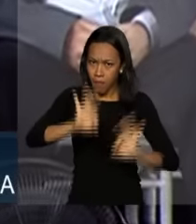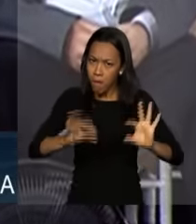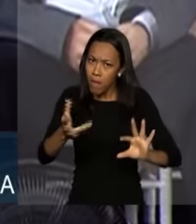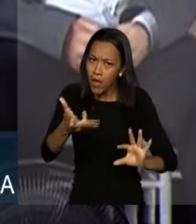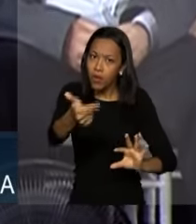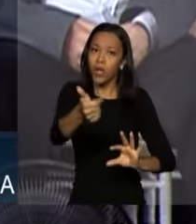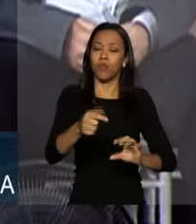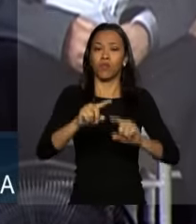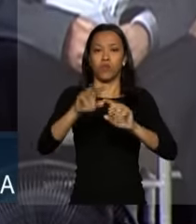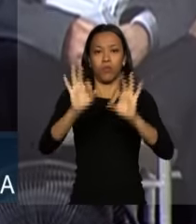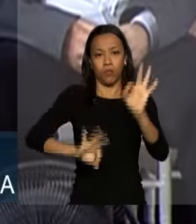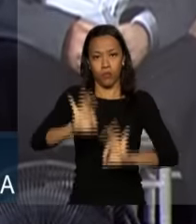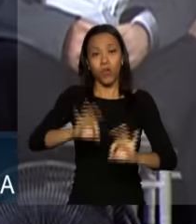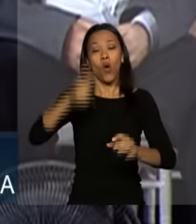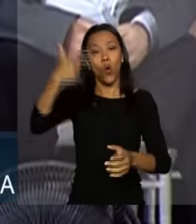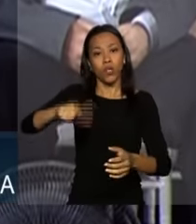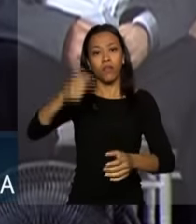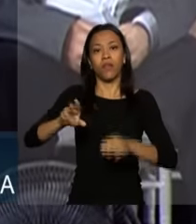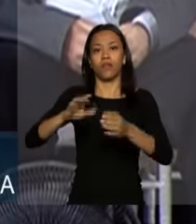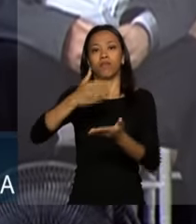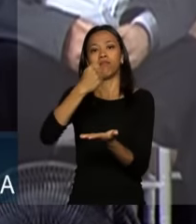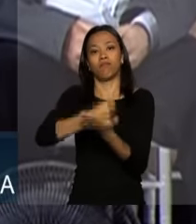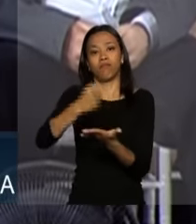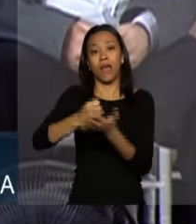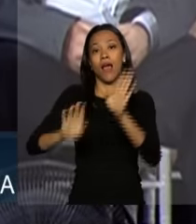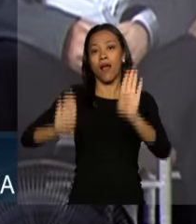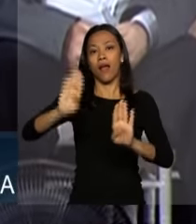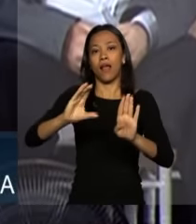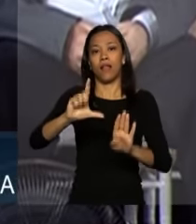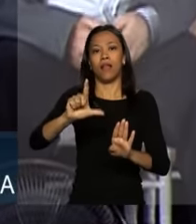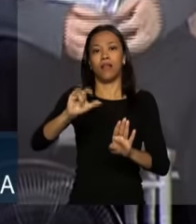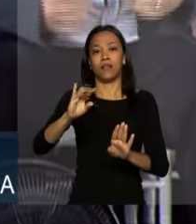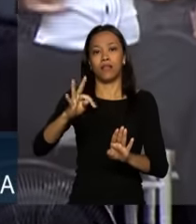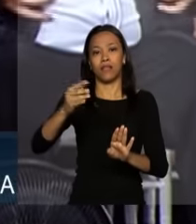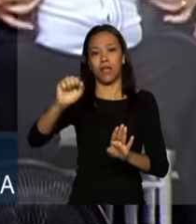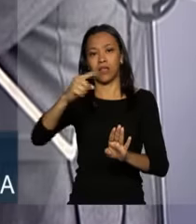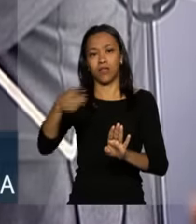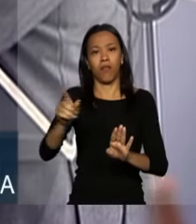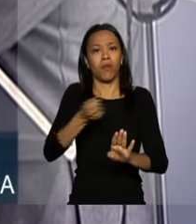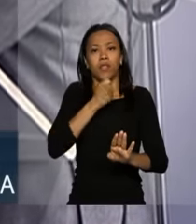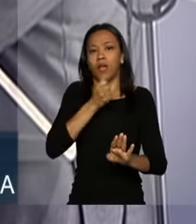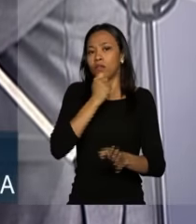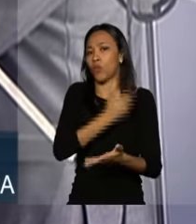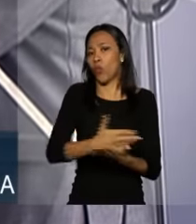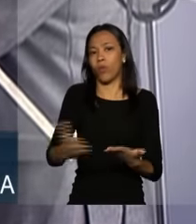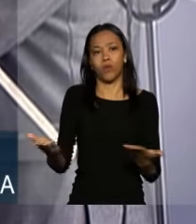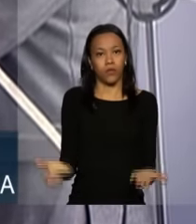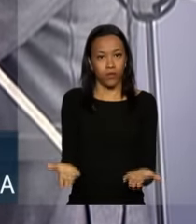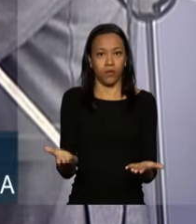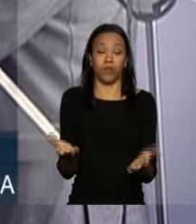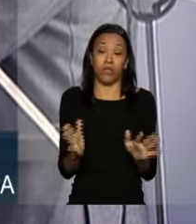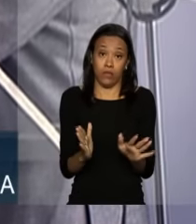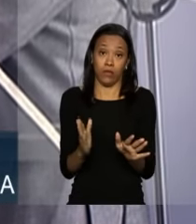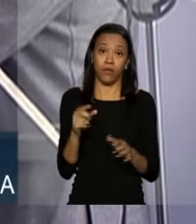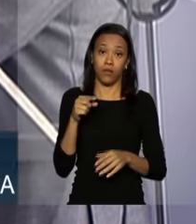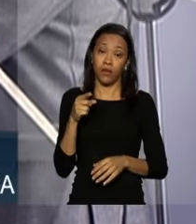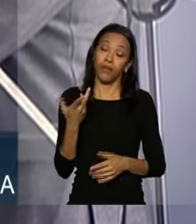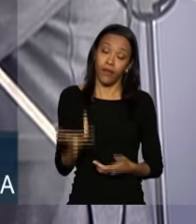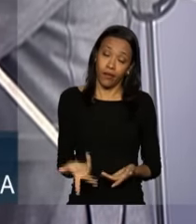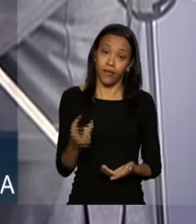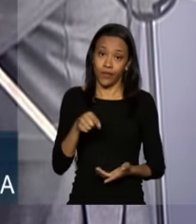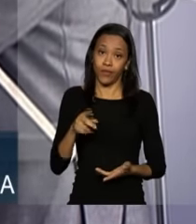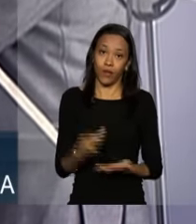novo, está contratada, mas inexplicavelmente não recomeça. Isso mesmo,